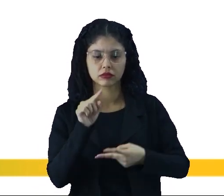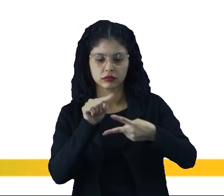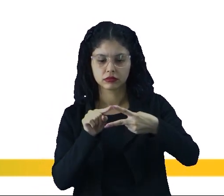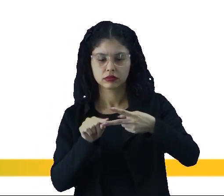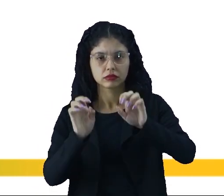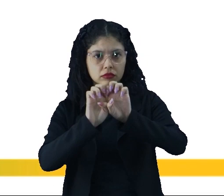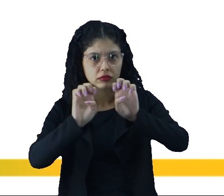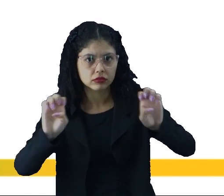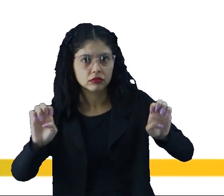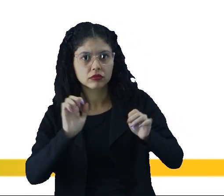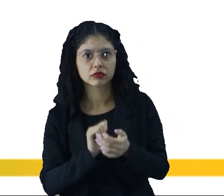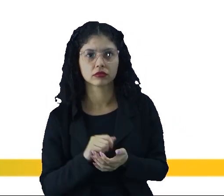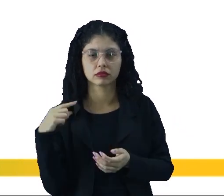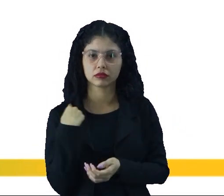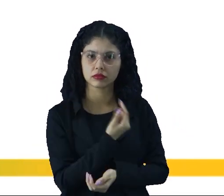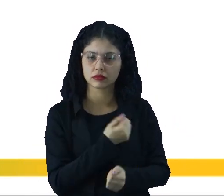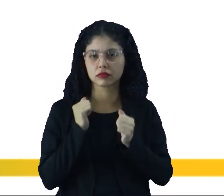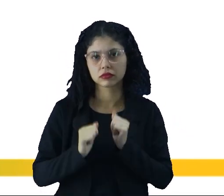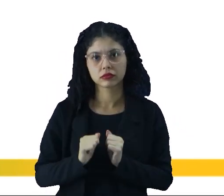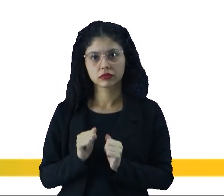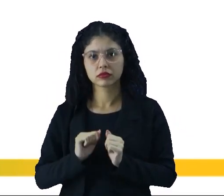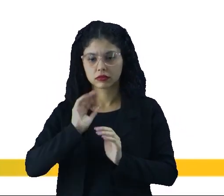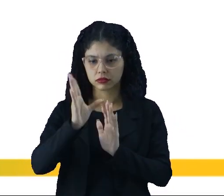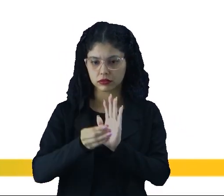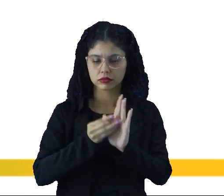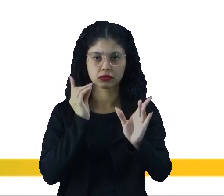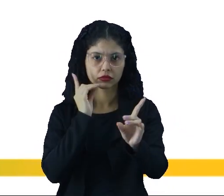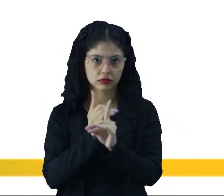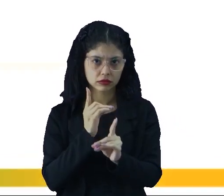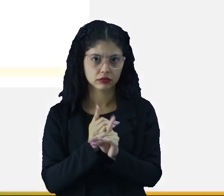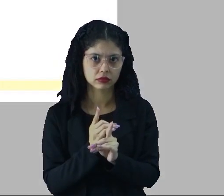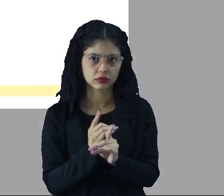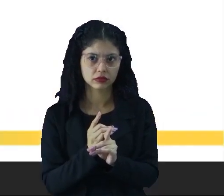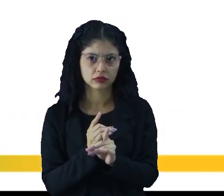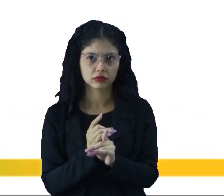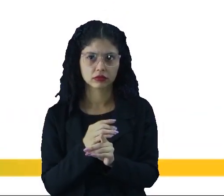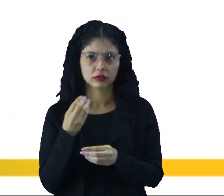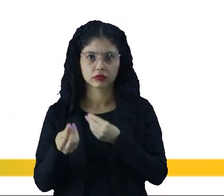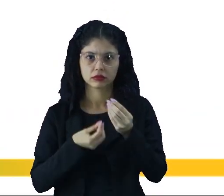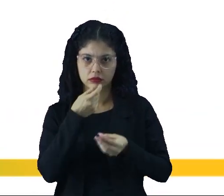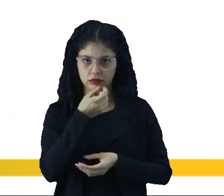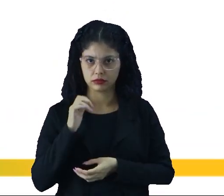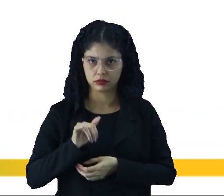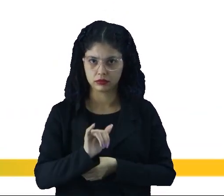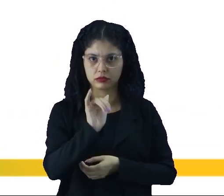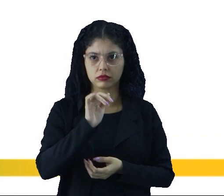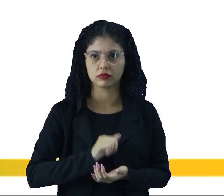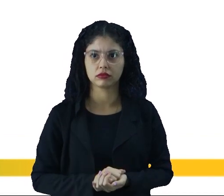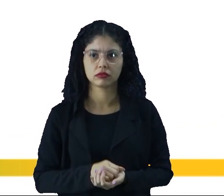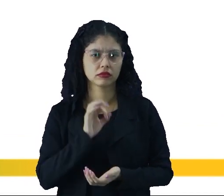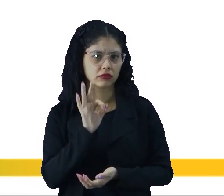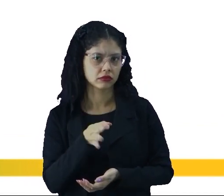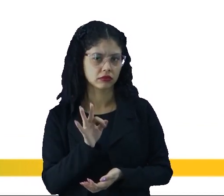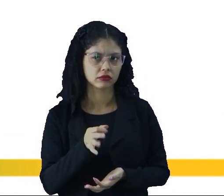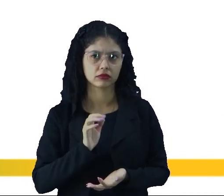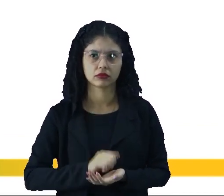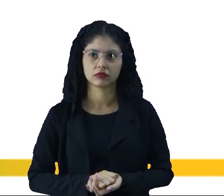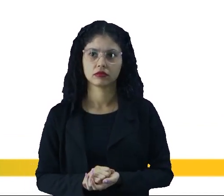duas equações para a gente poder achar as componentes, tanto no eixo X como no eixo Y. Certo?